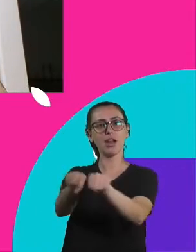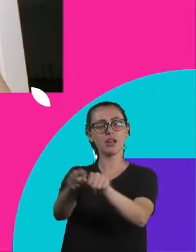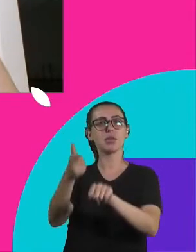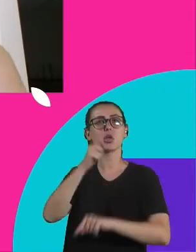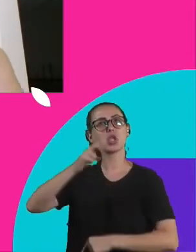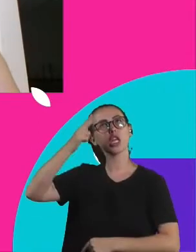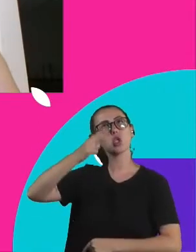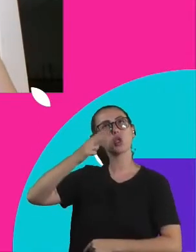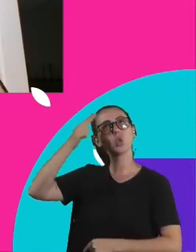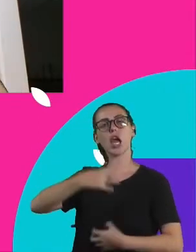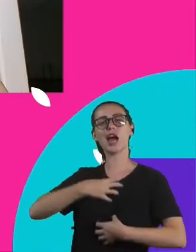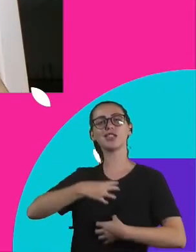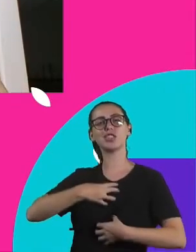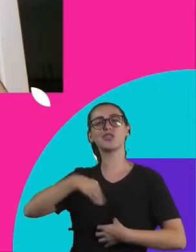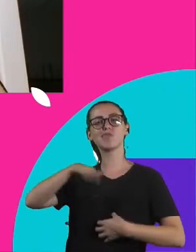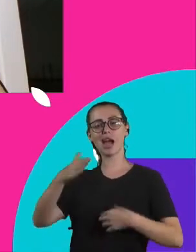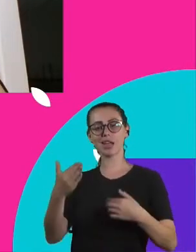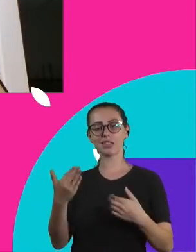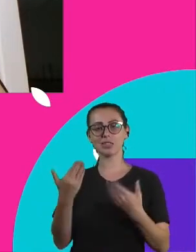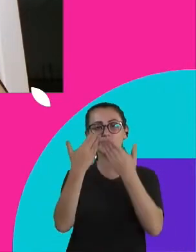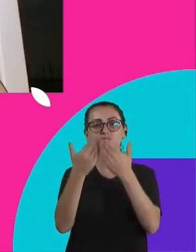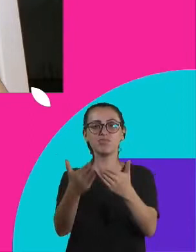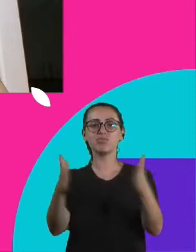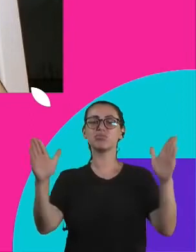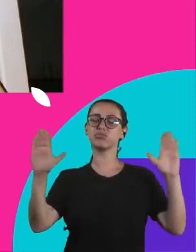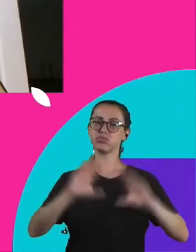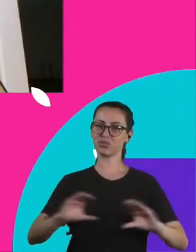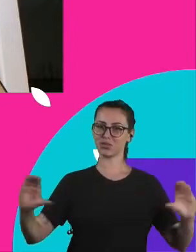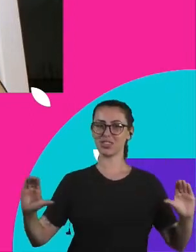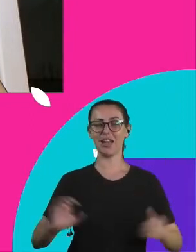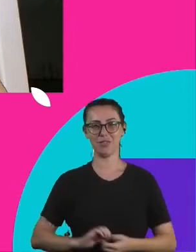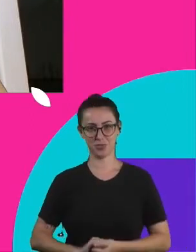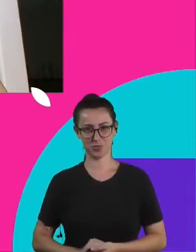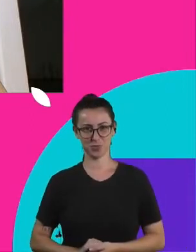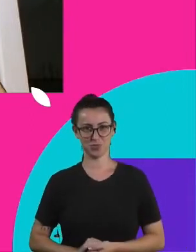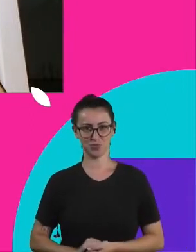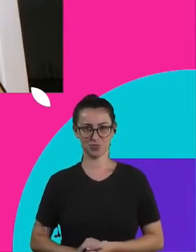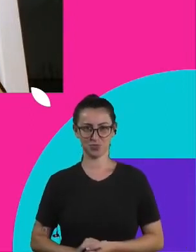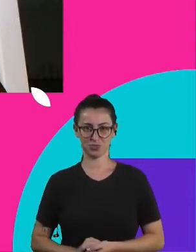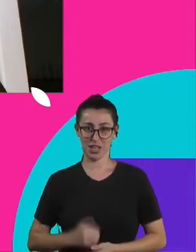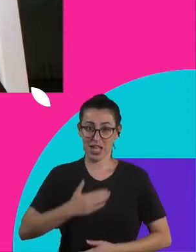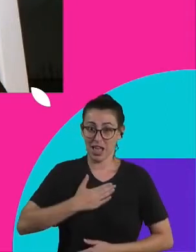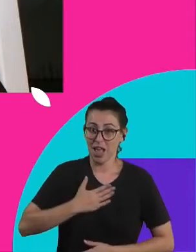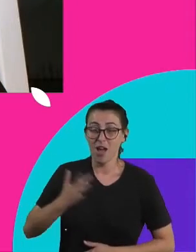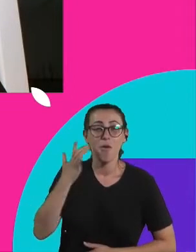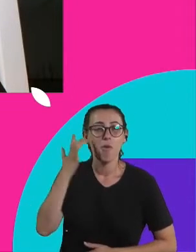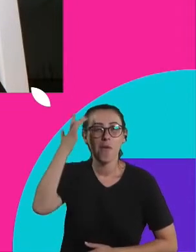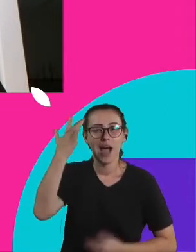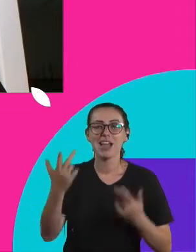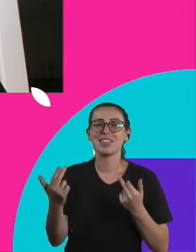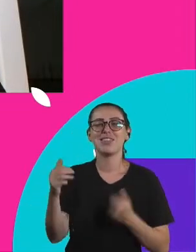pouco mais de dignidade. O fato que eu acho que, e aí como a Marcela,